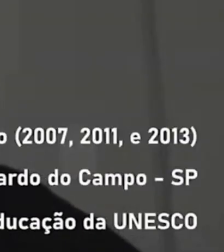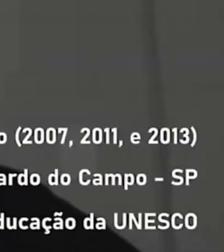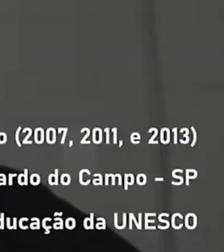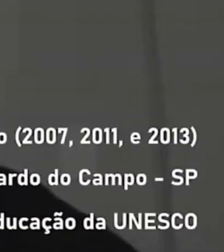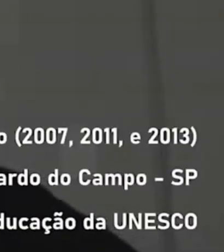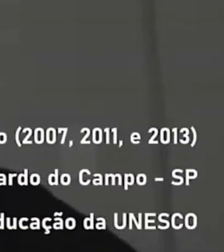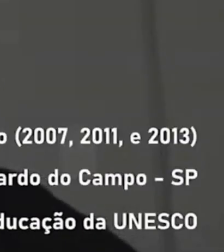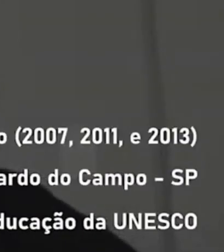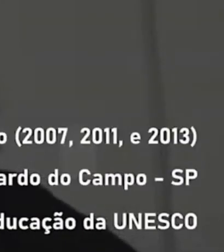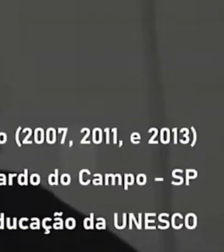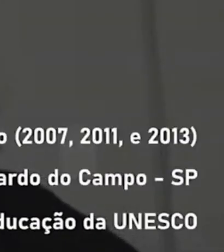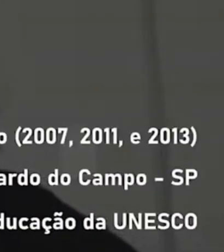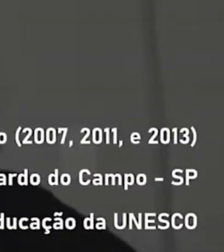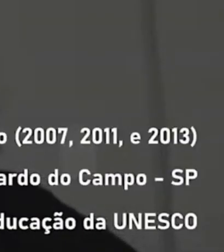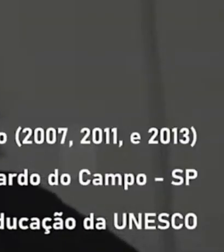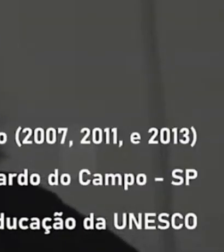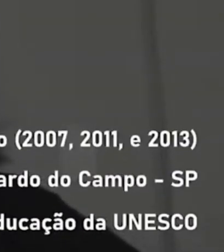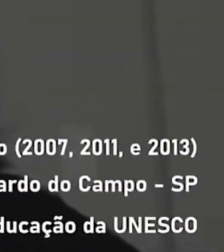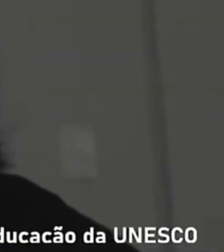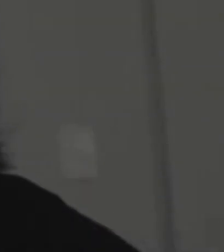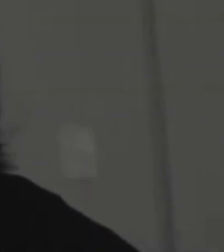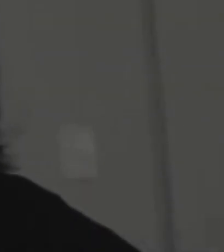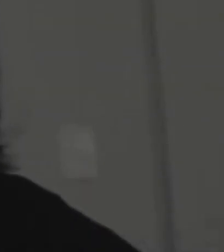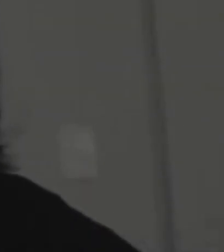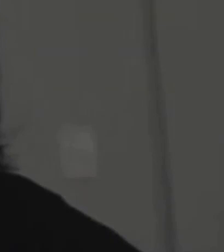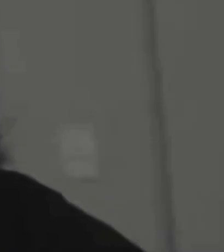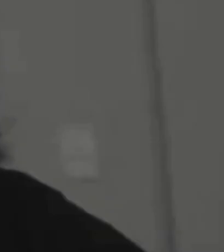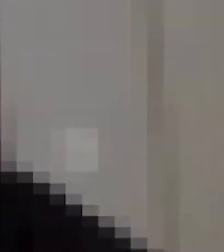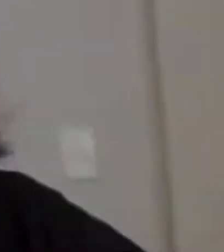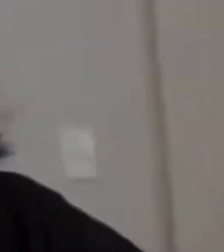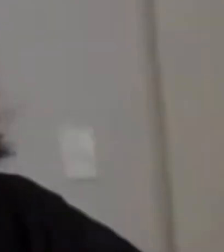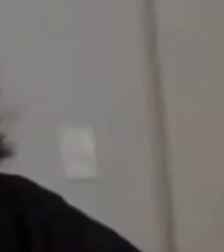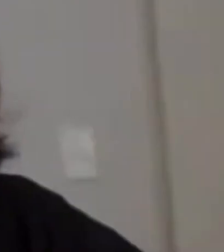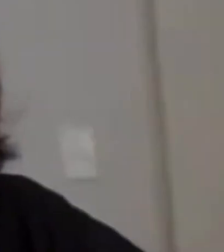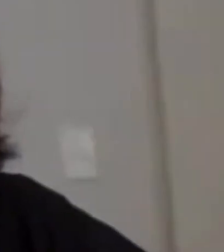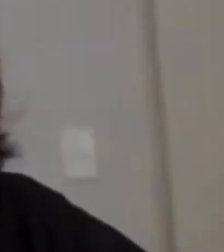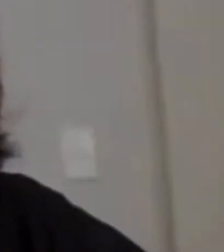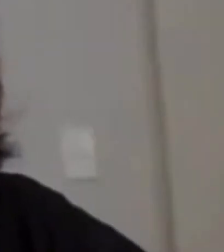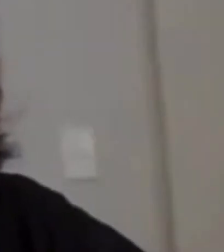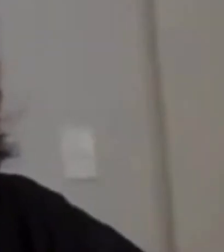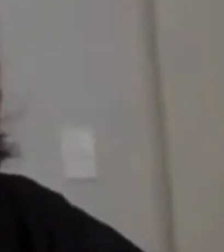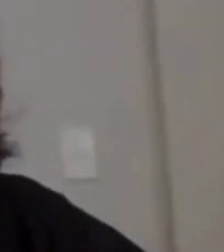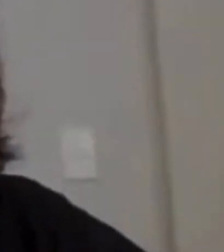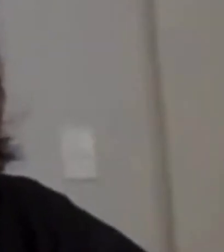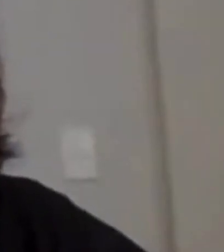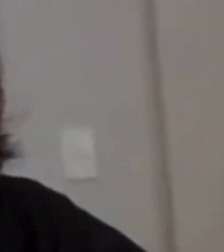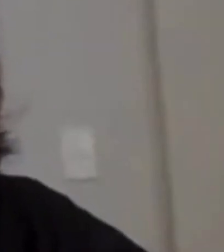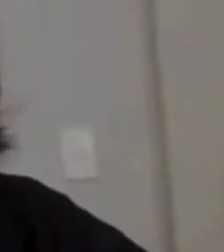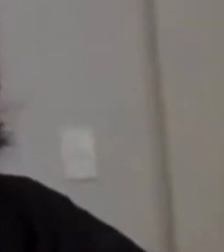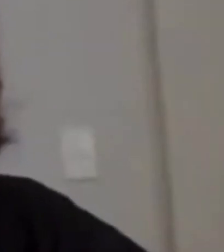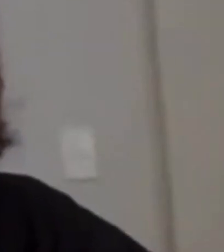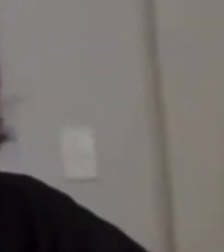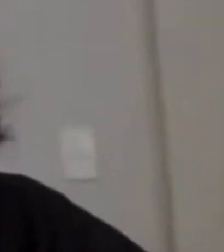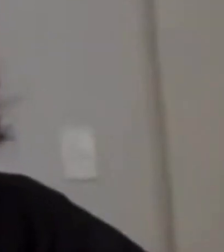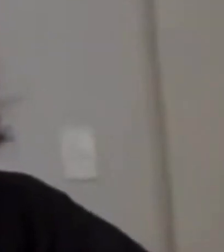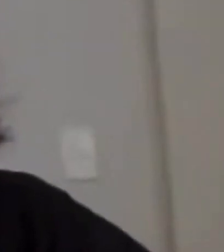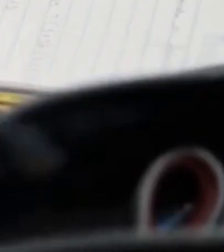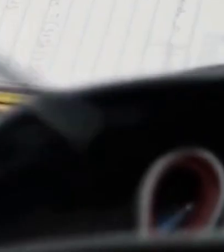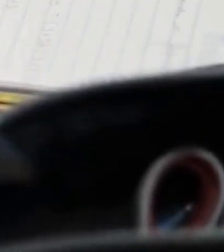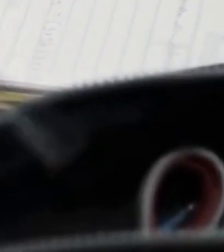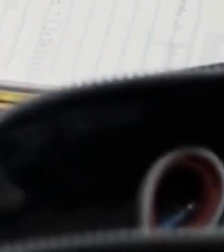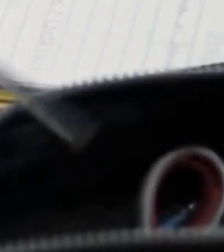basta olhar, né, a progressão do IDEB nos anos iniciais e como a gente estacionou nos anos